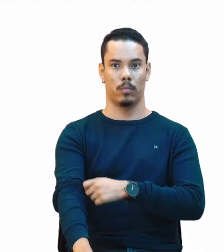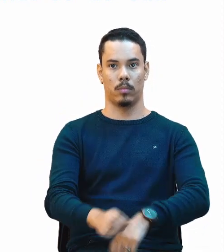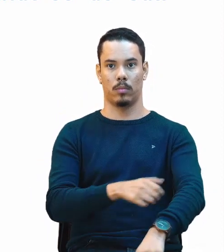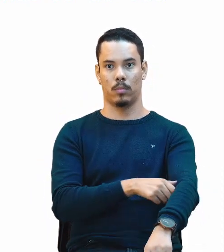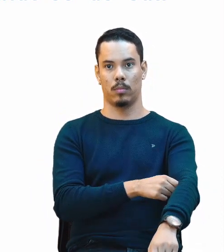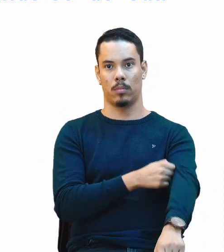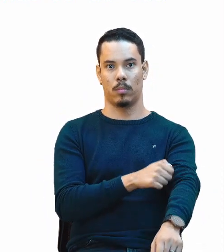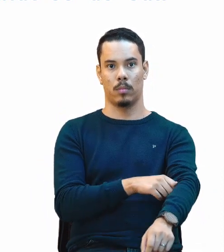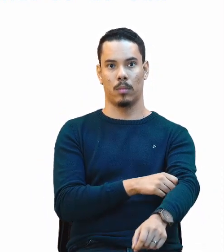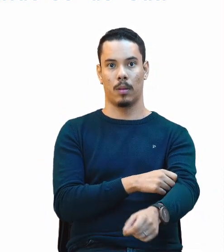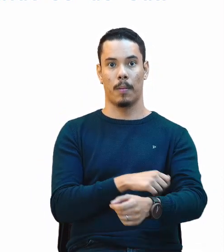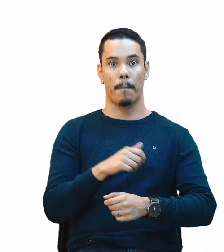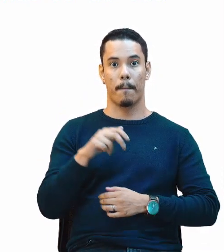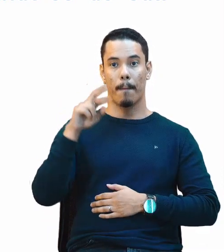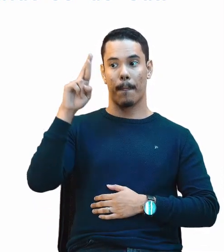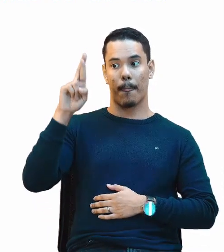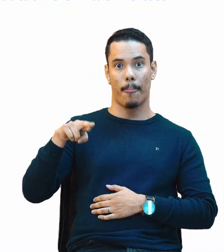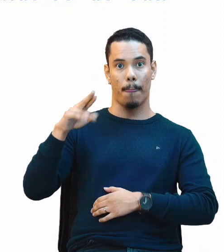Ó, a razão em si